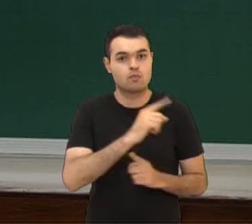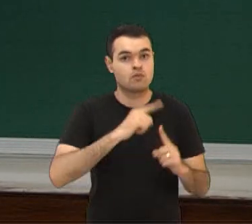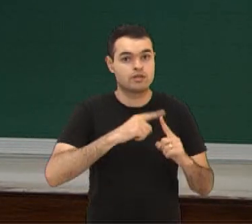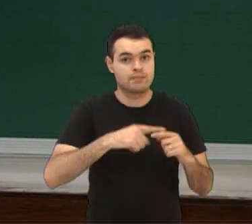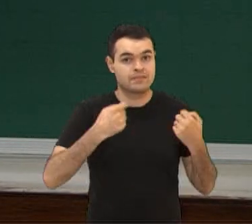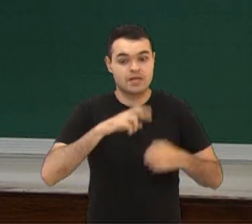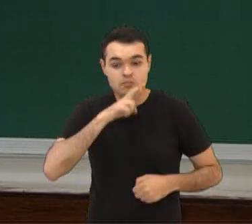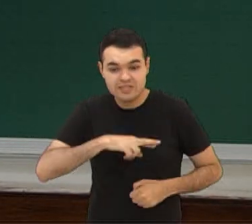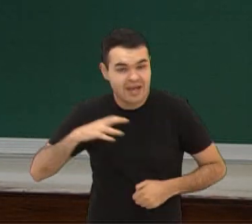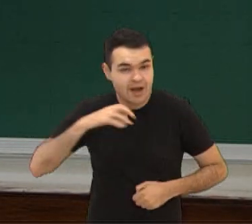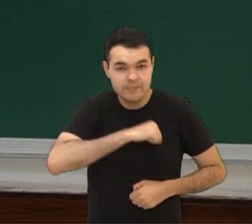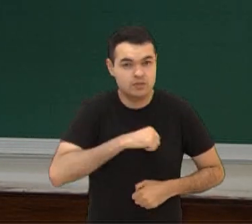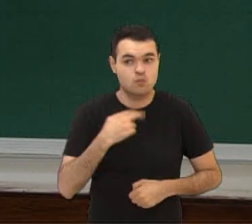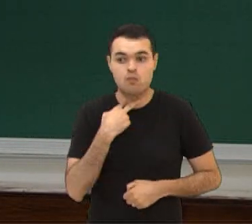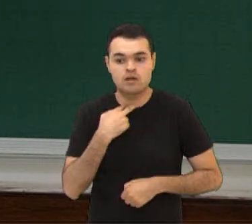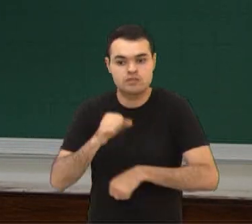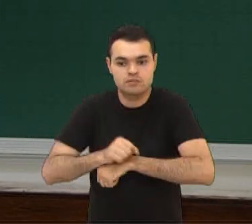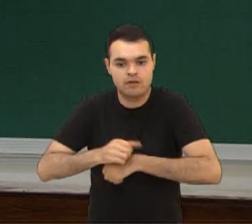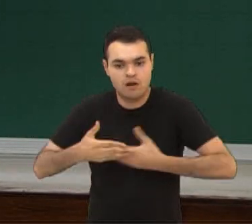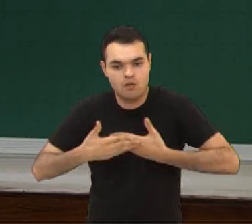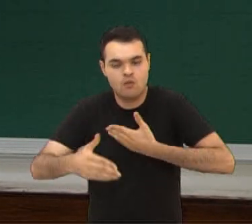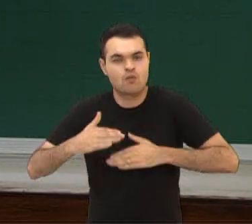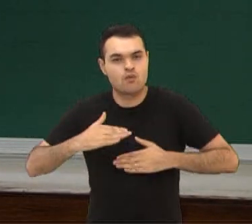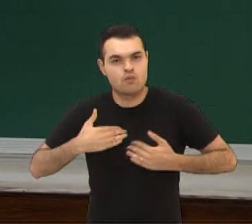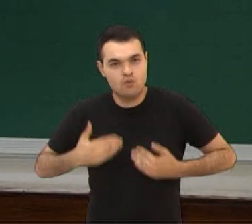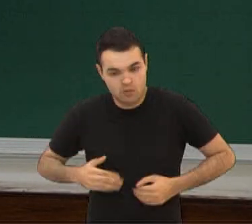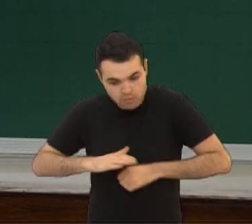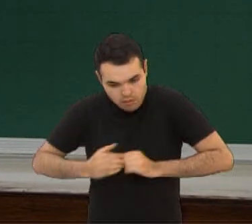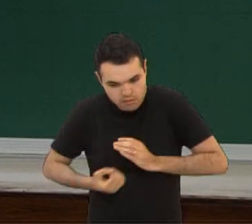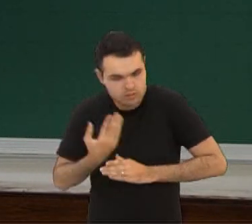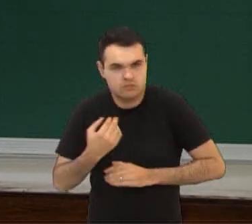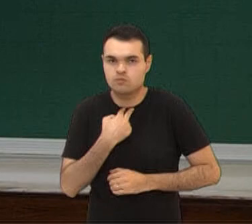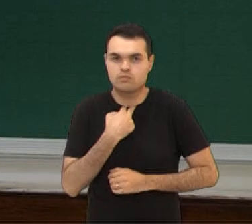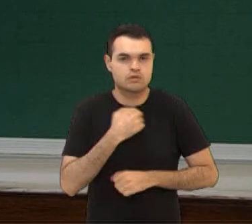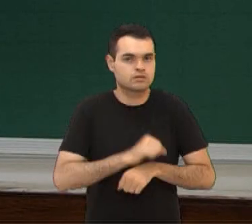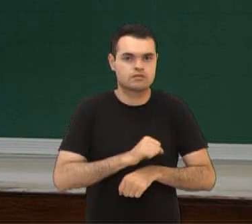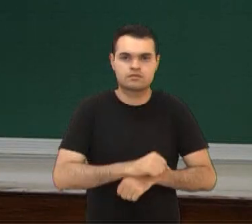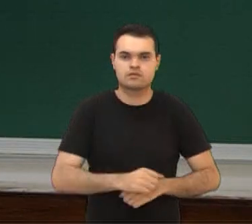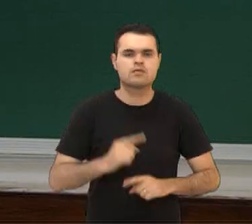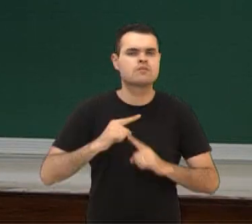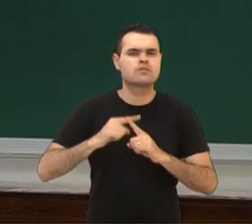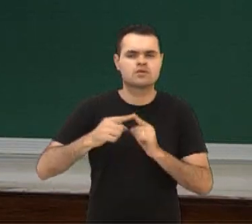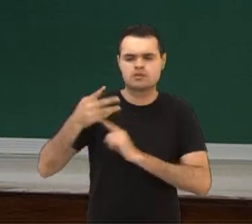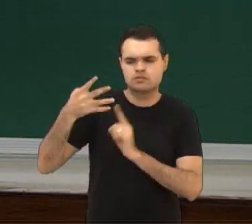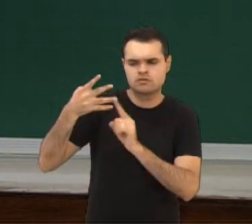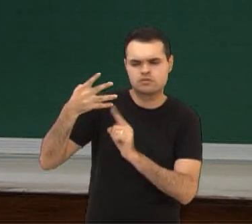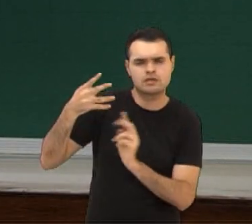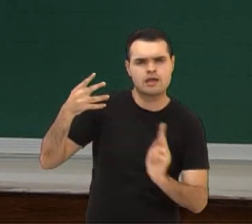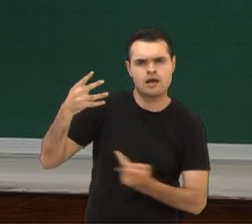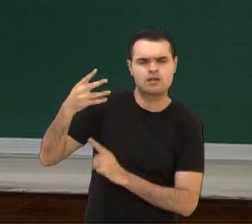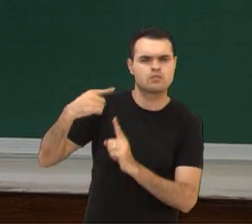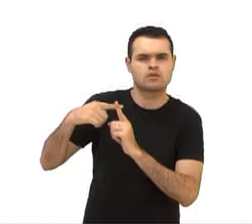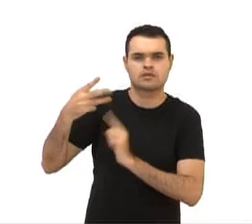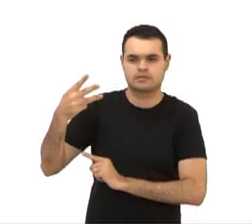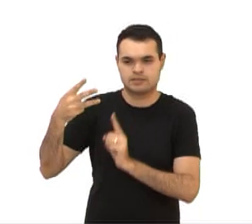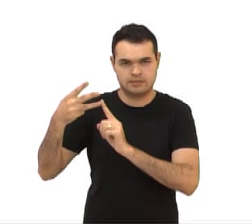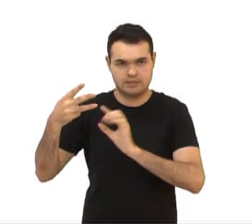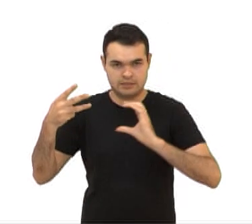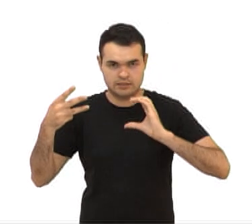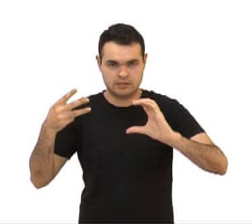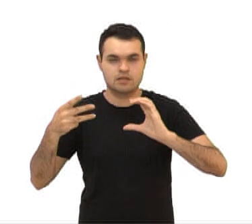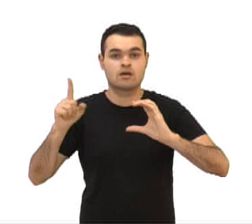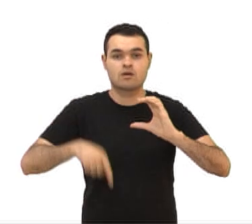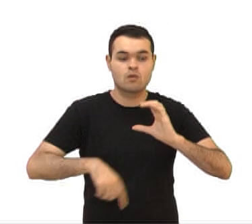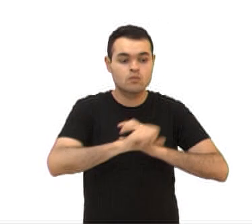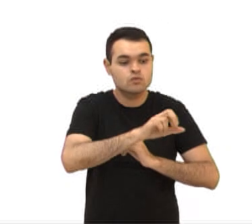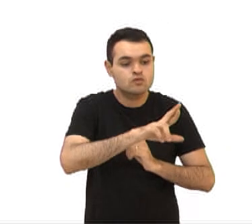tem que ser mais rápida. Você não pode esperar o seu corpo começar a produzir os anticorpos. Vamos ver por que as outras estão erradas? Letra C. O soro